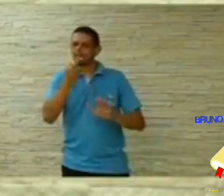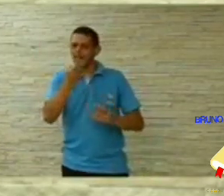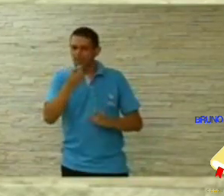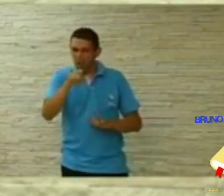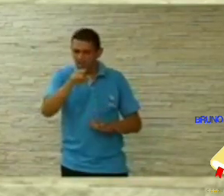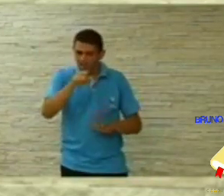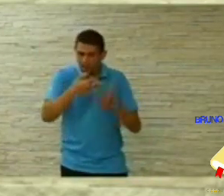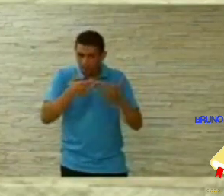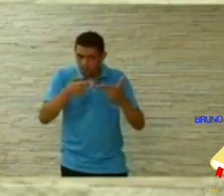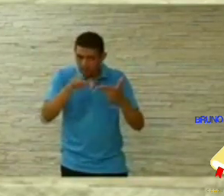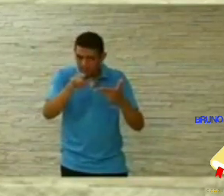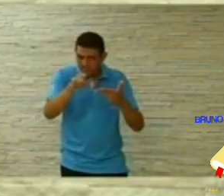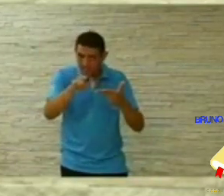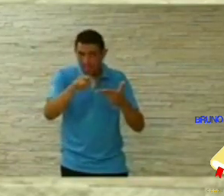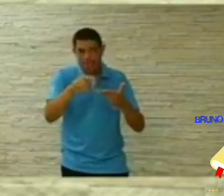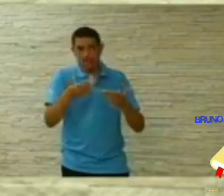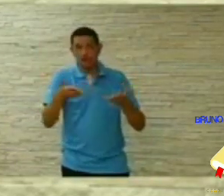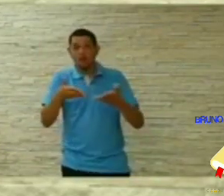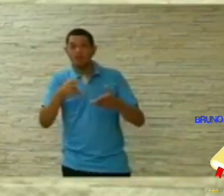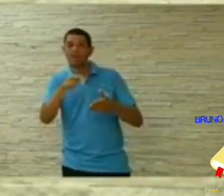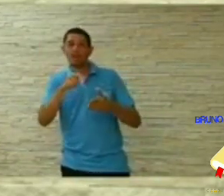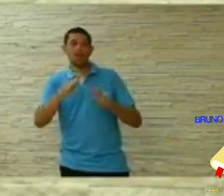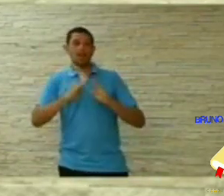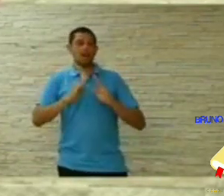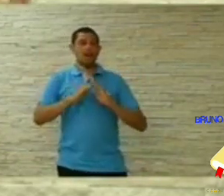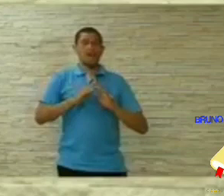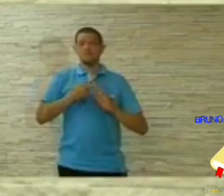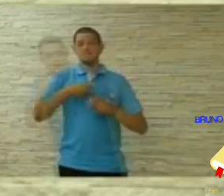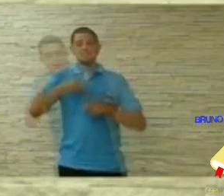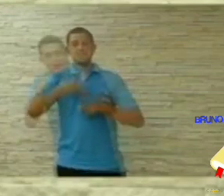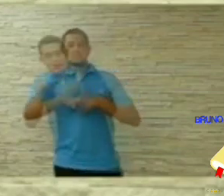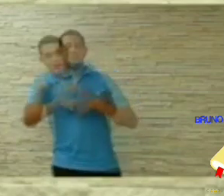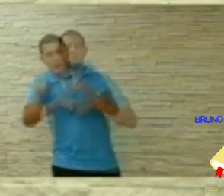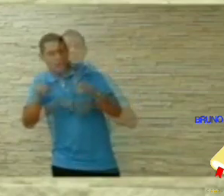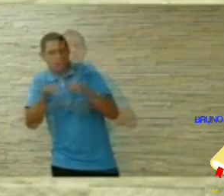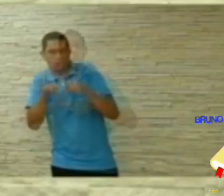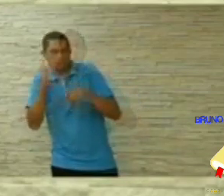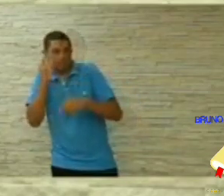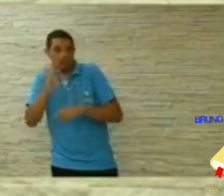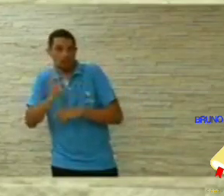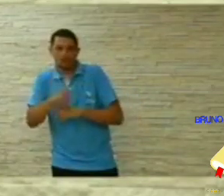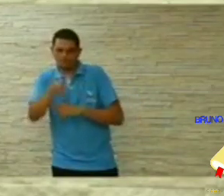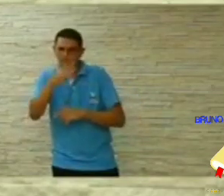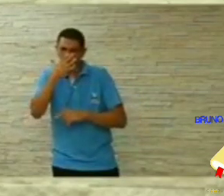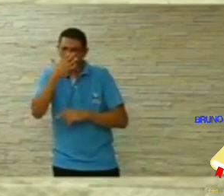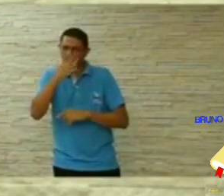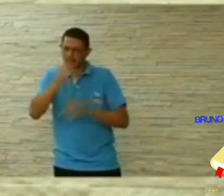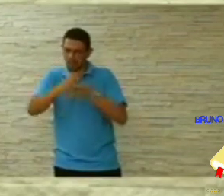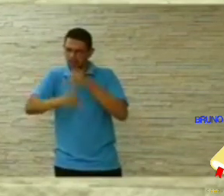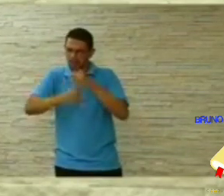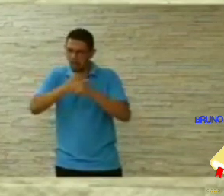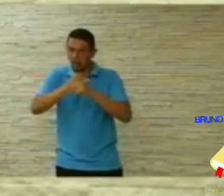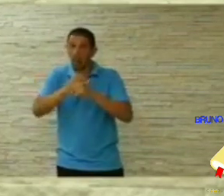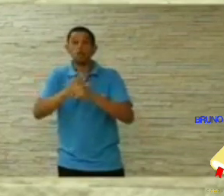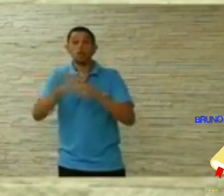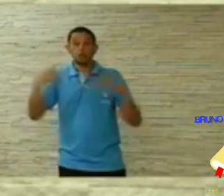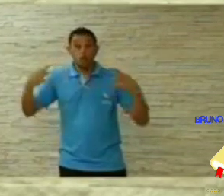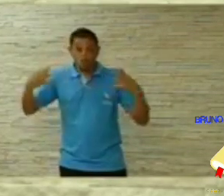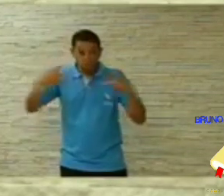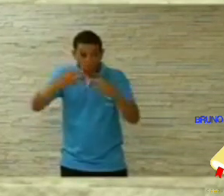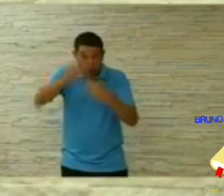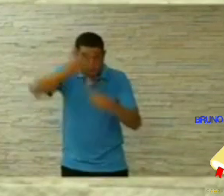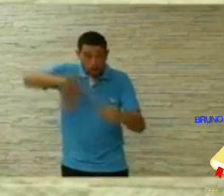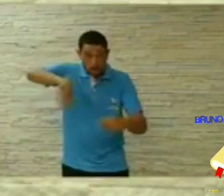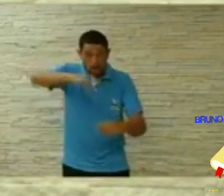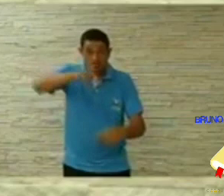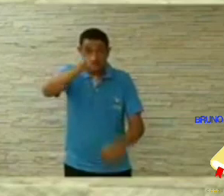aí na sua casa, que está sentado aí na sua sala ou no seu quarto. Todos nós, você aí na sua casa, eu aqui